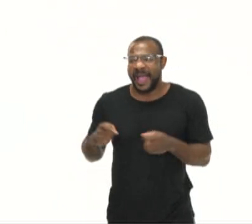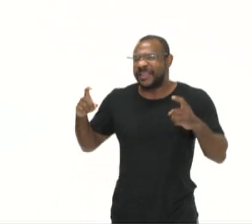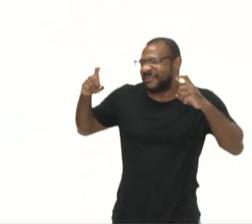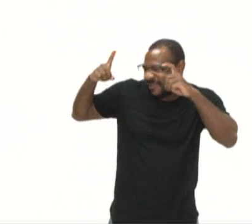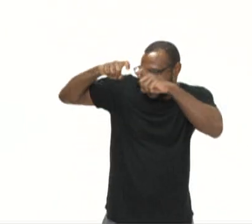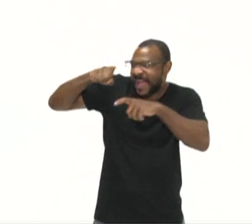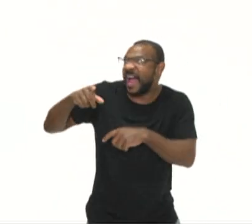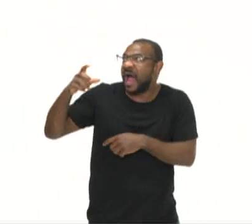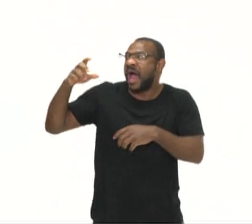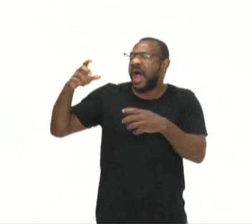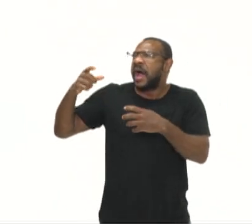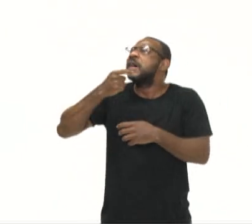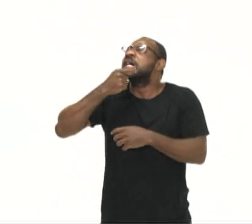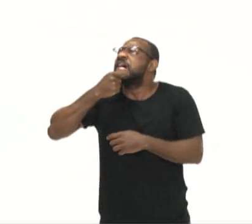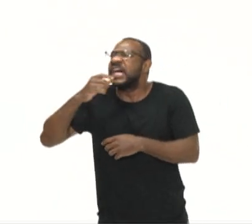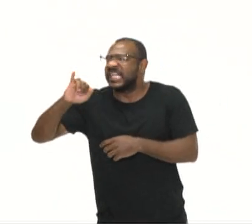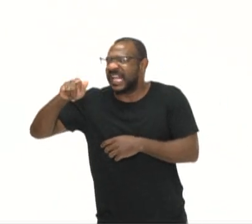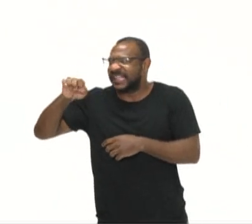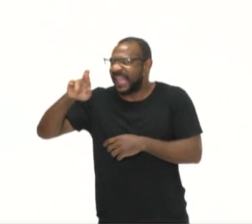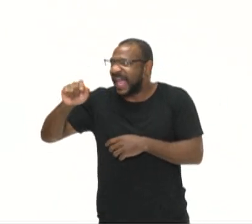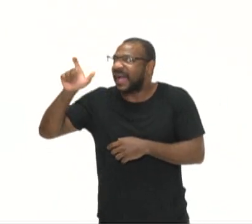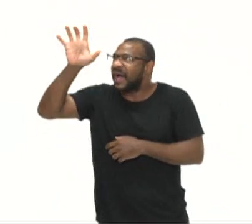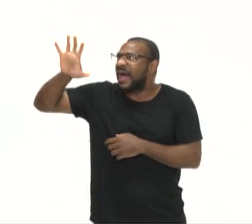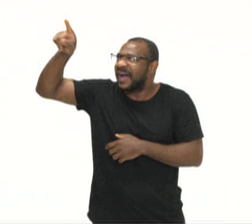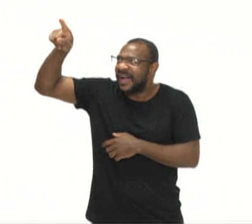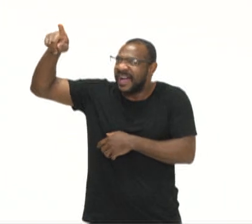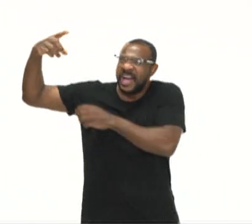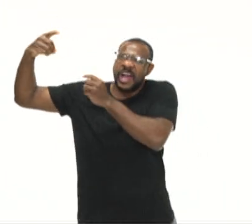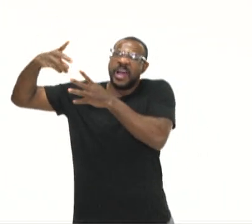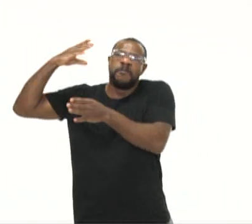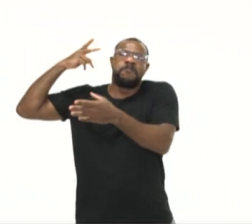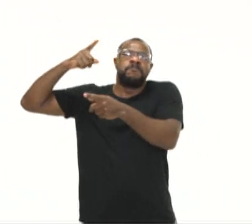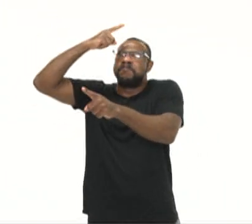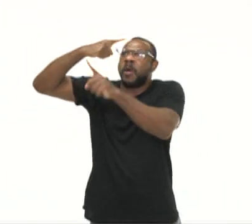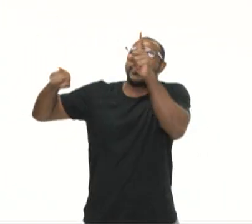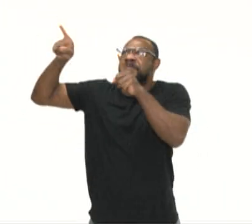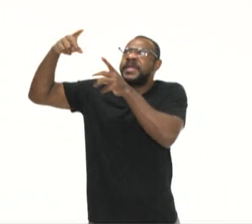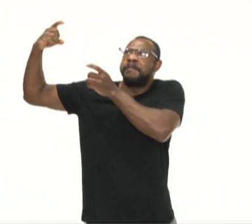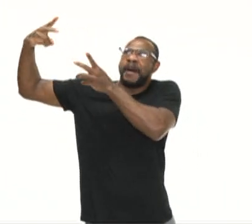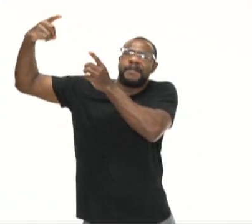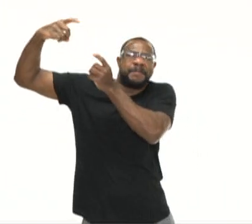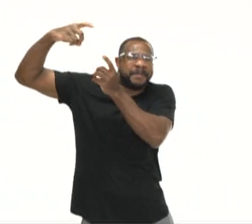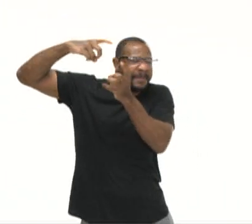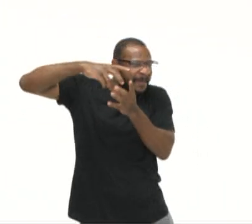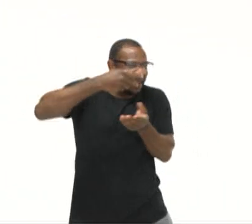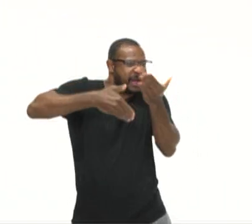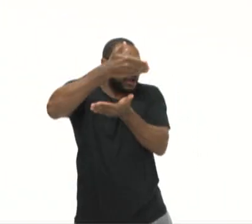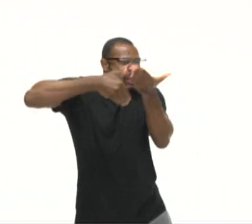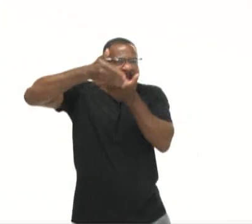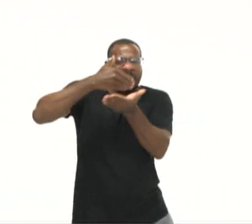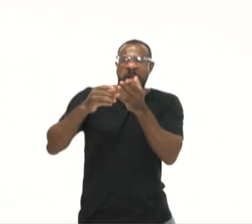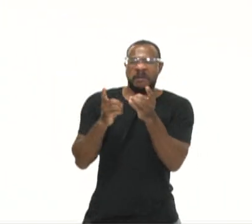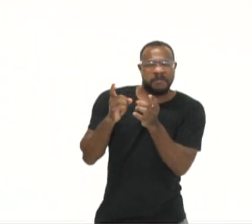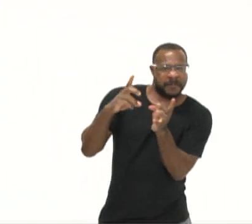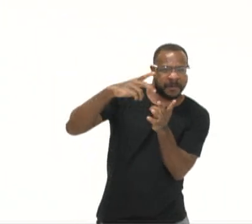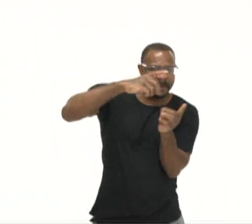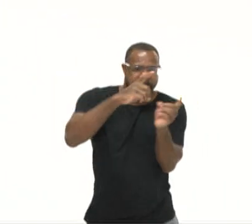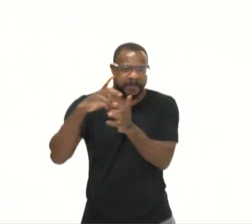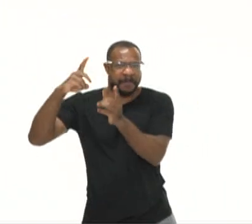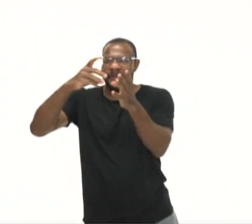comércio britânico, impedindo que houvesse transações comerciais com a Inglaterra,